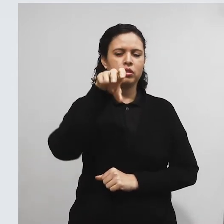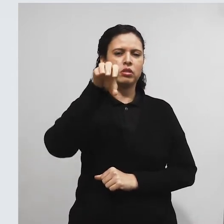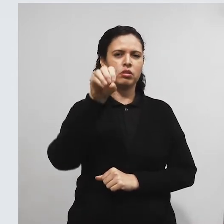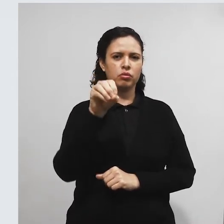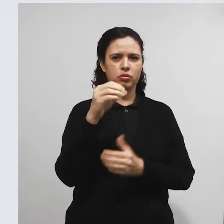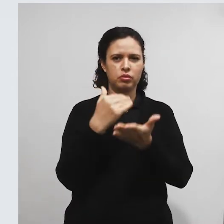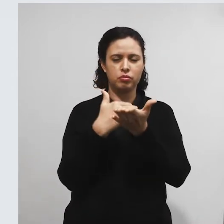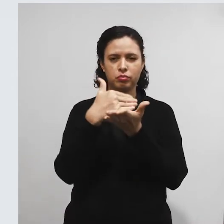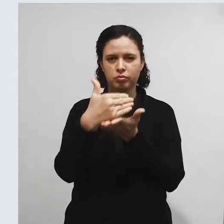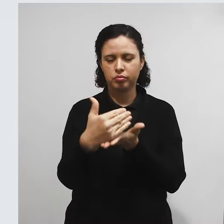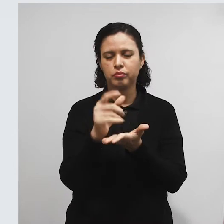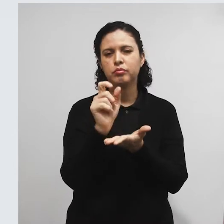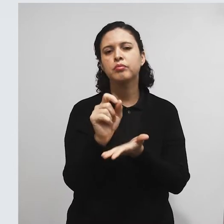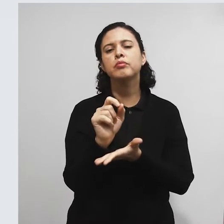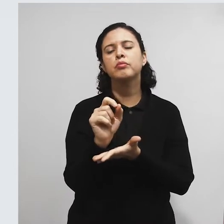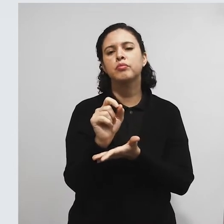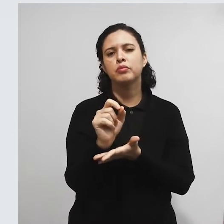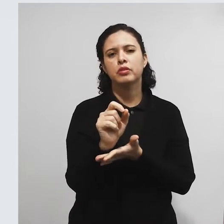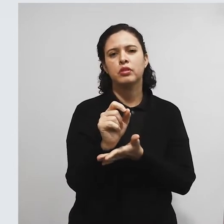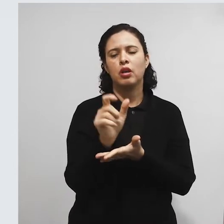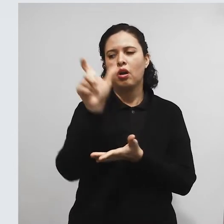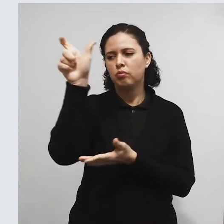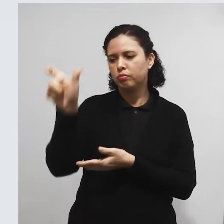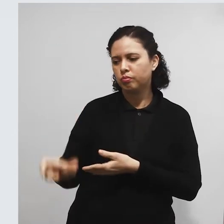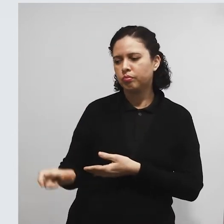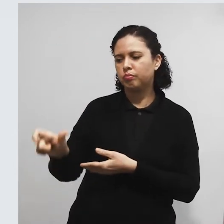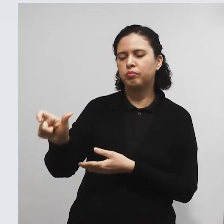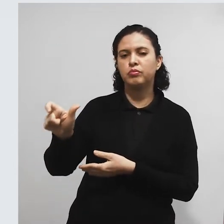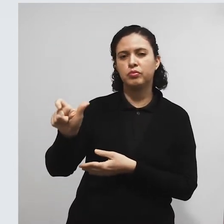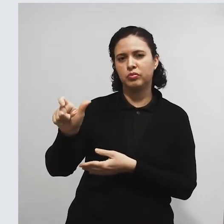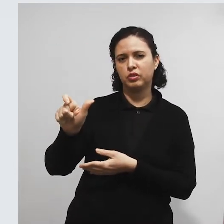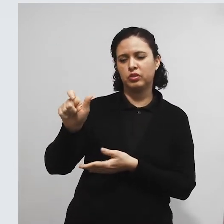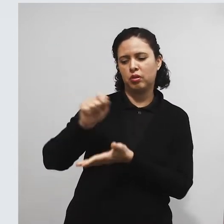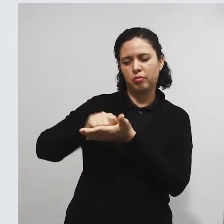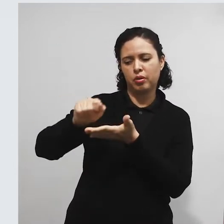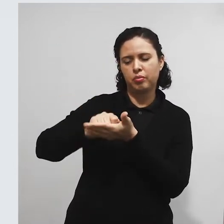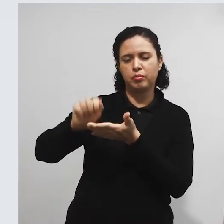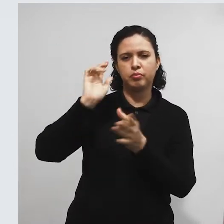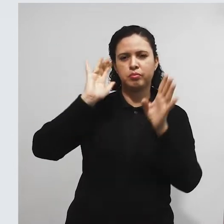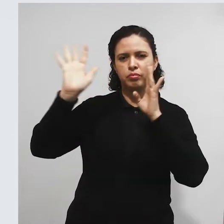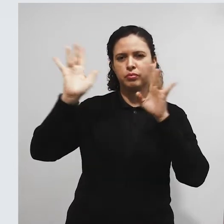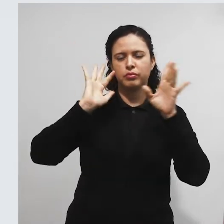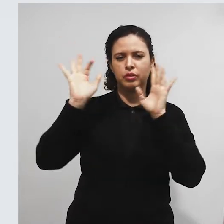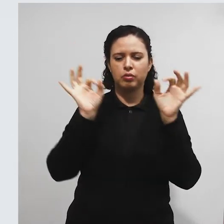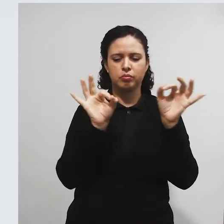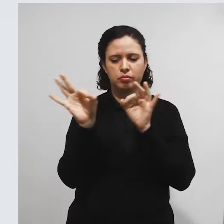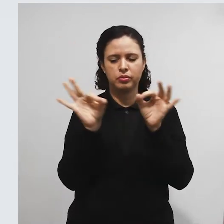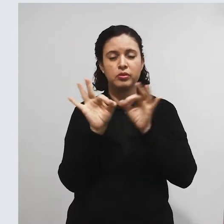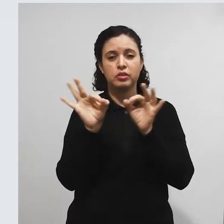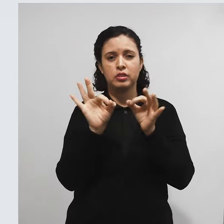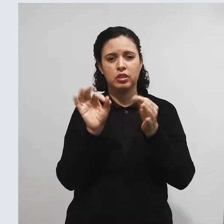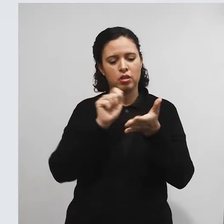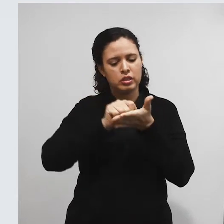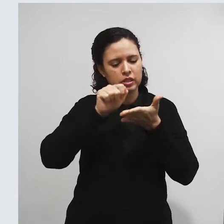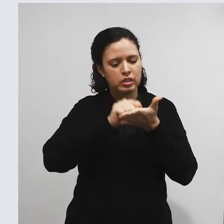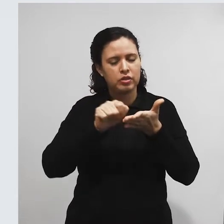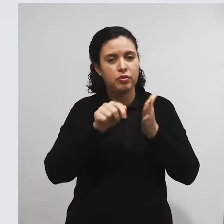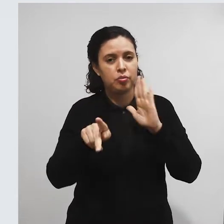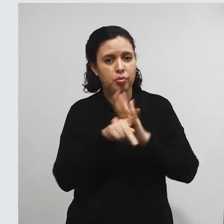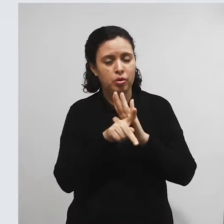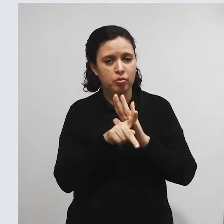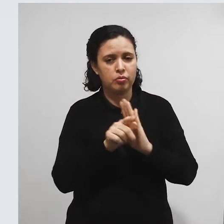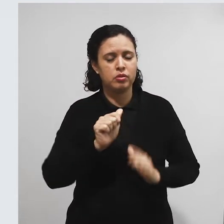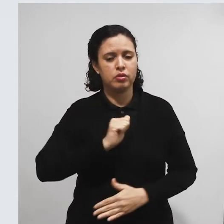1850, que começam realmente os pensadores a organizarem aquilo que nós chamamos hoje de